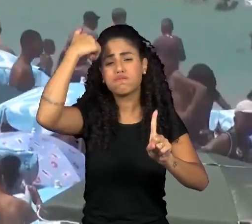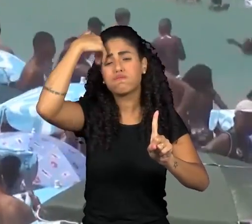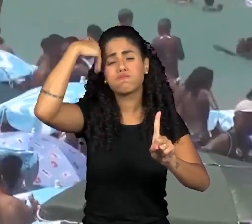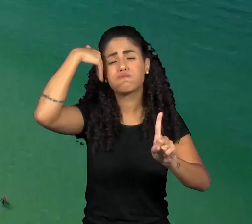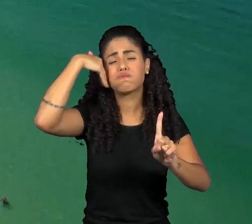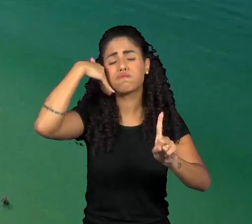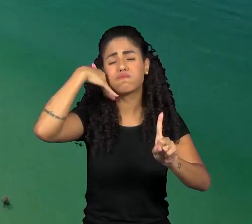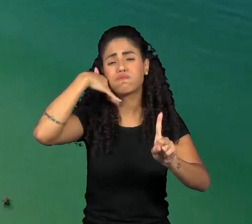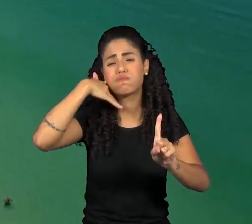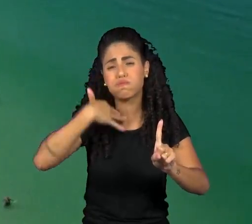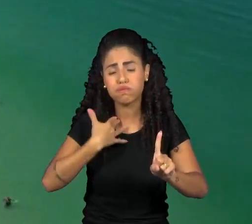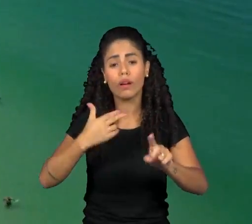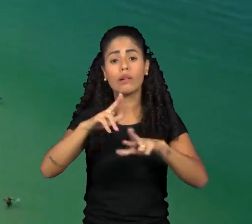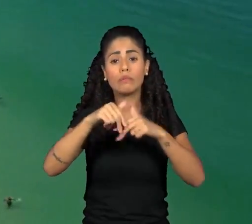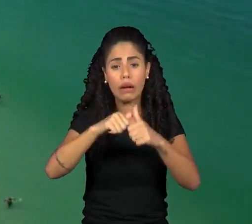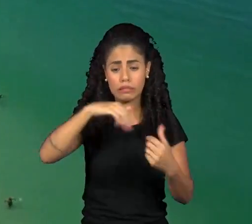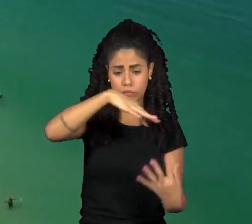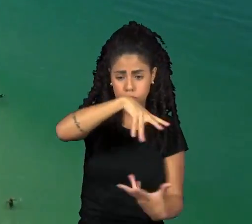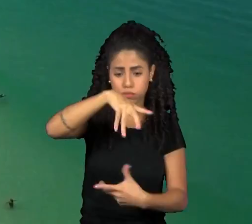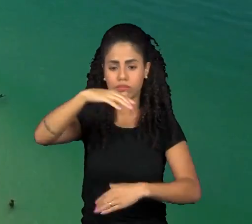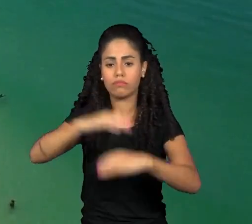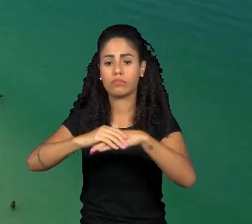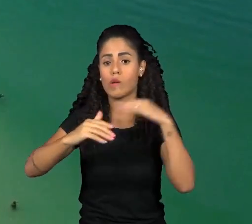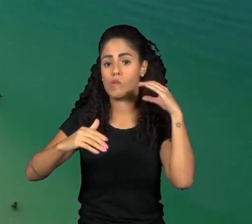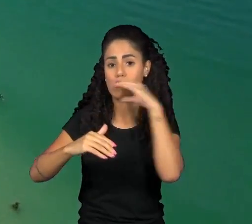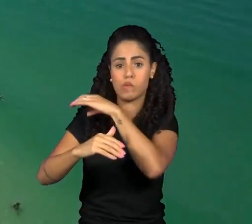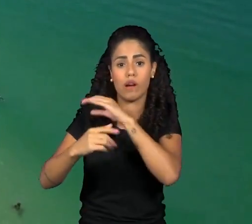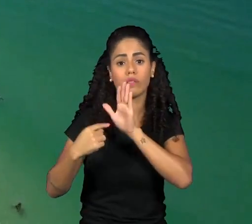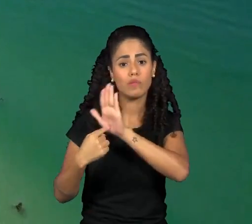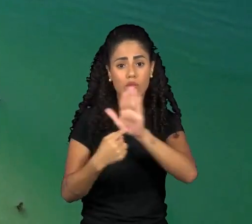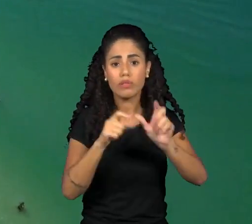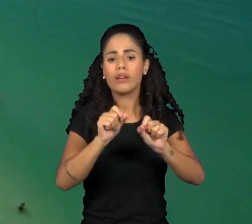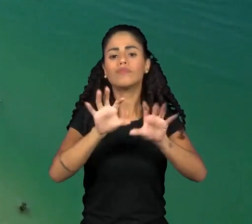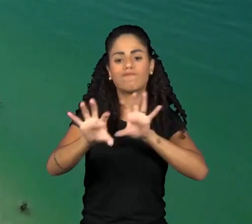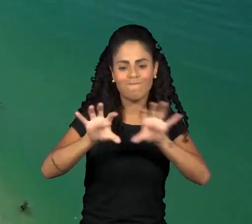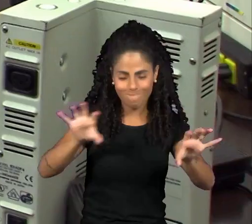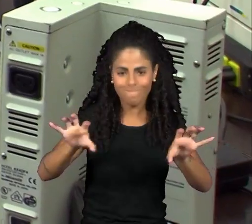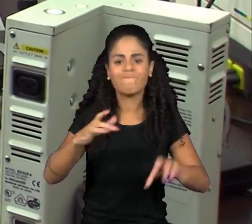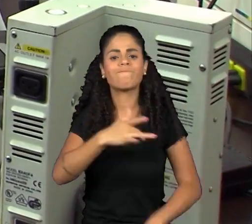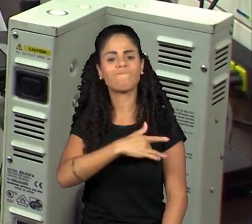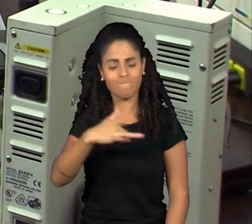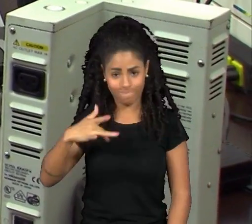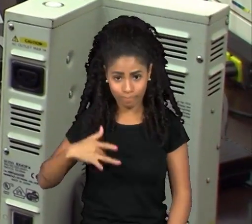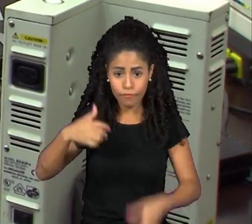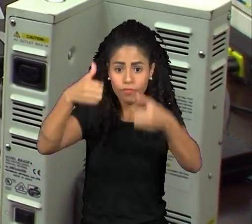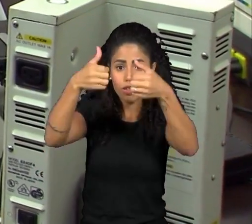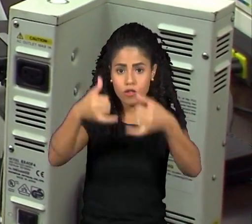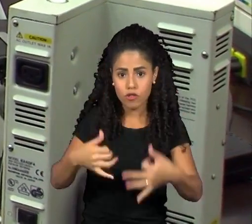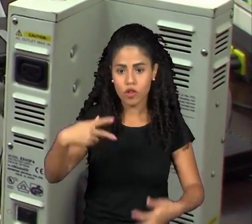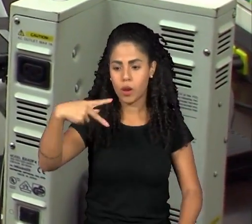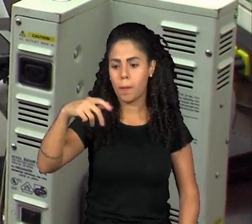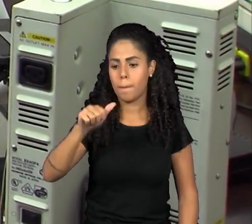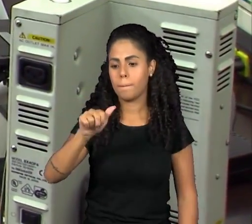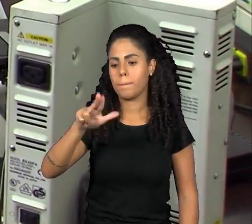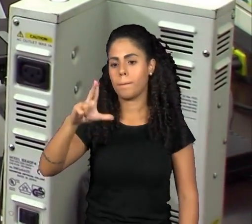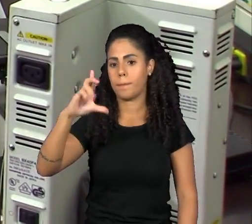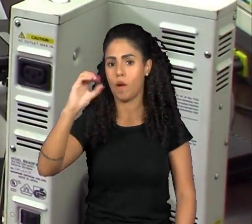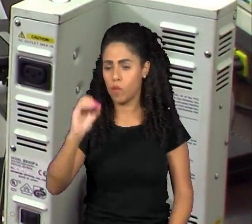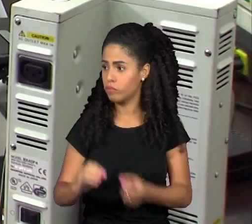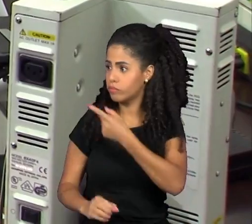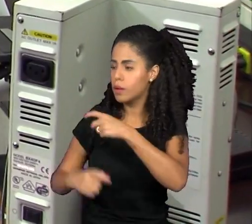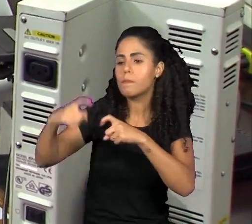por causa do excesso de calor. O resultado é o impacto na saúde, como explica Paulo Saldiva,